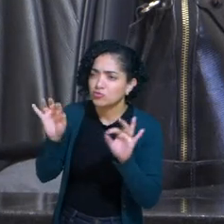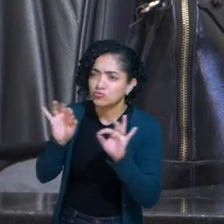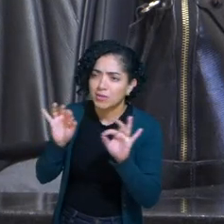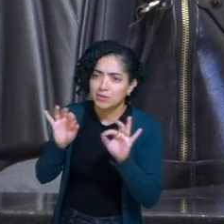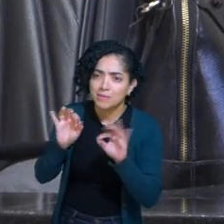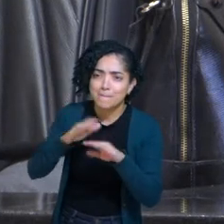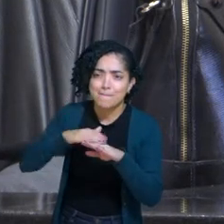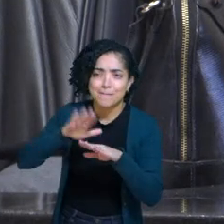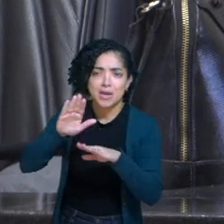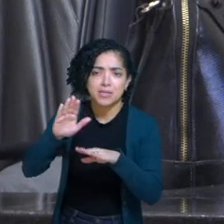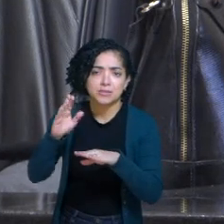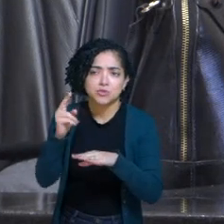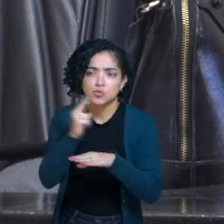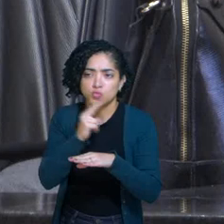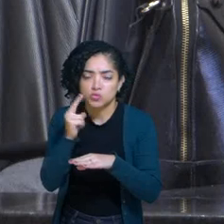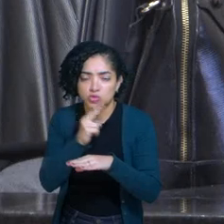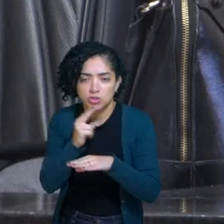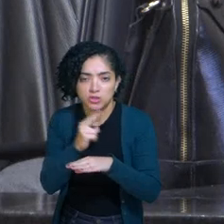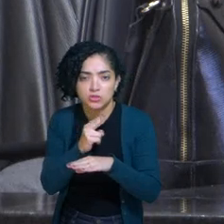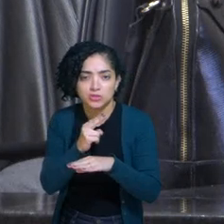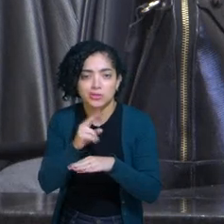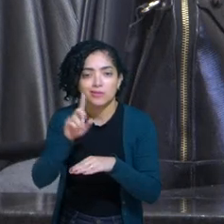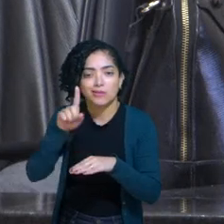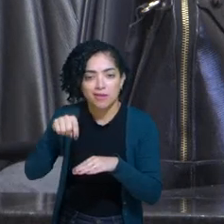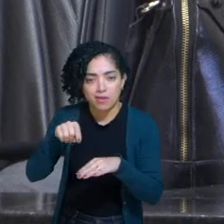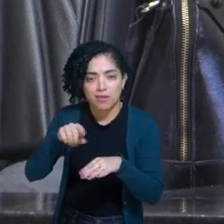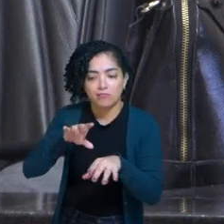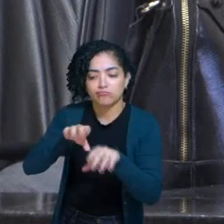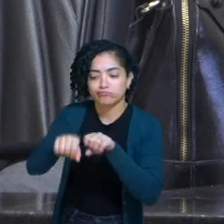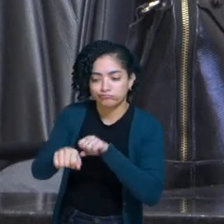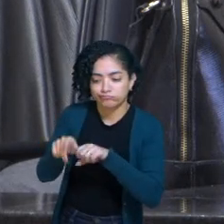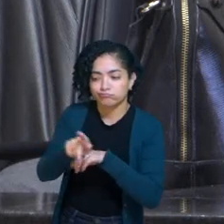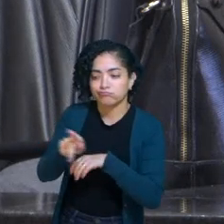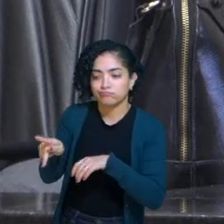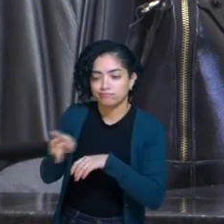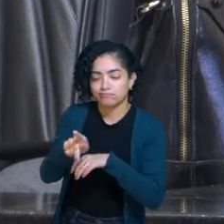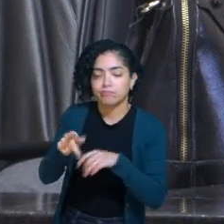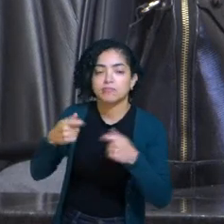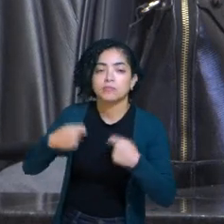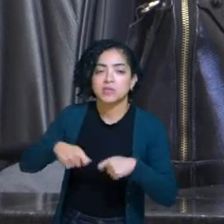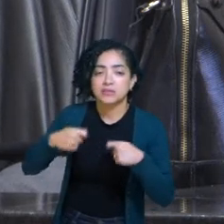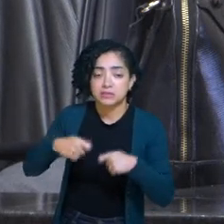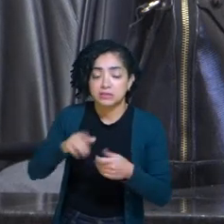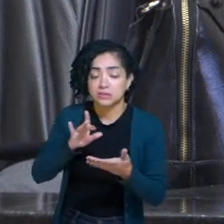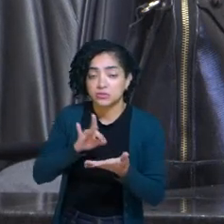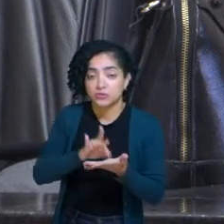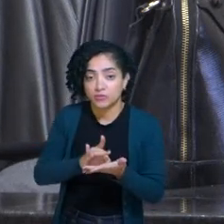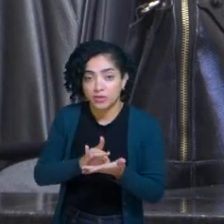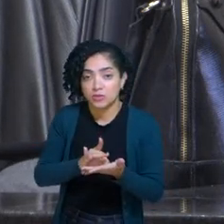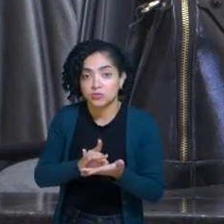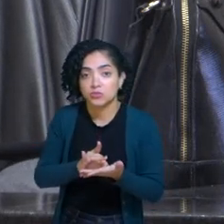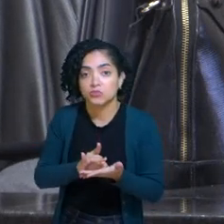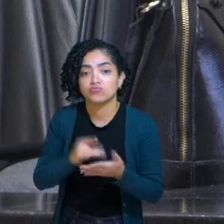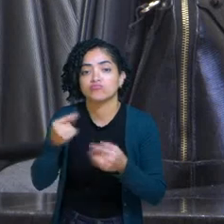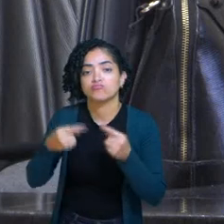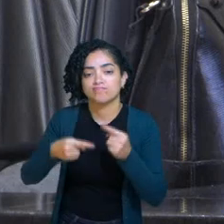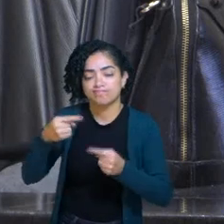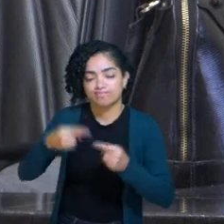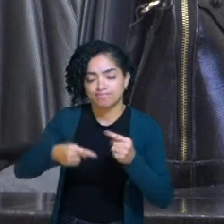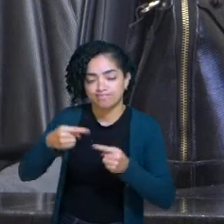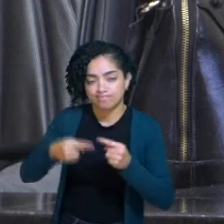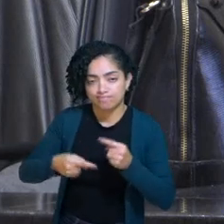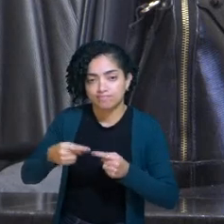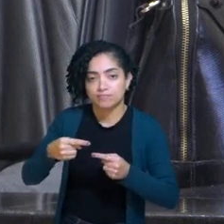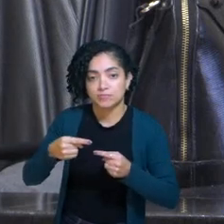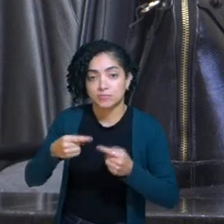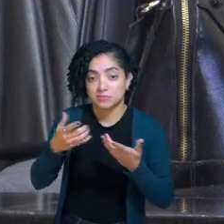urgente no nosso país do que a formação de professores a gente precisa de fato eh discutir porque se a